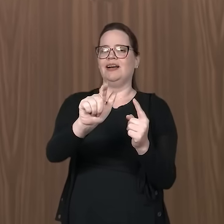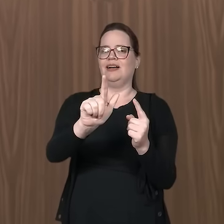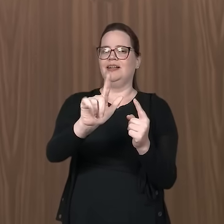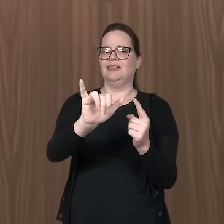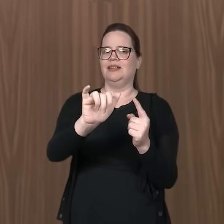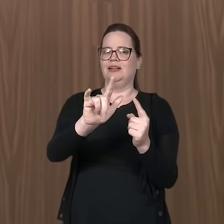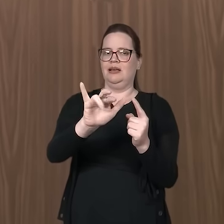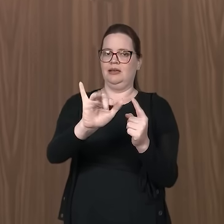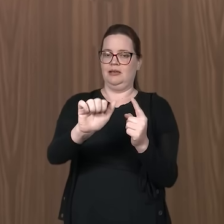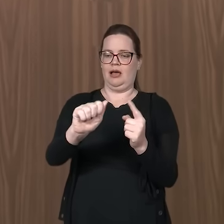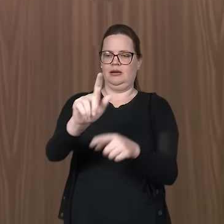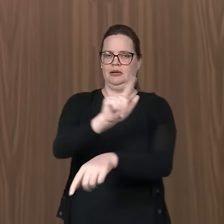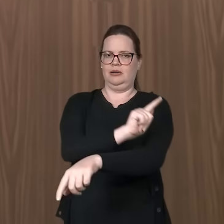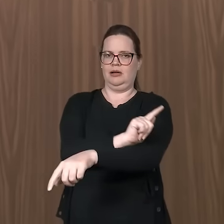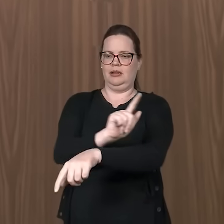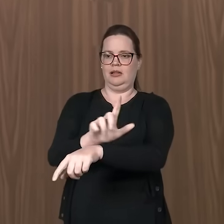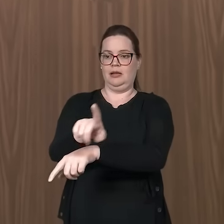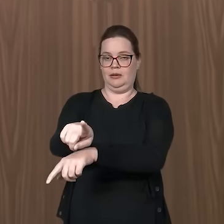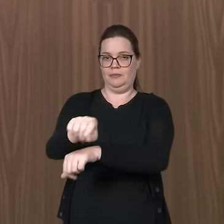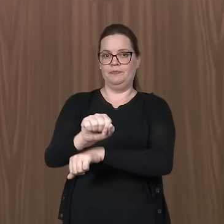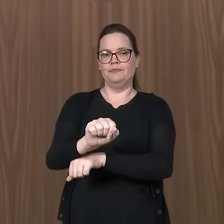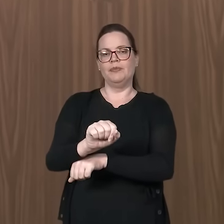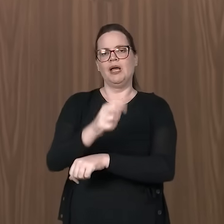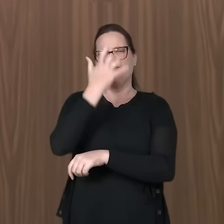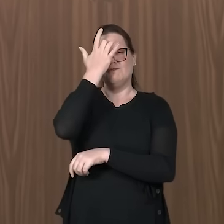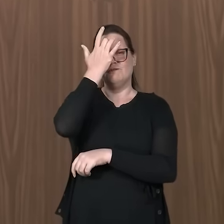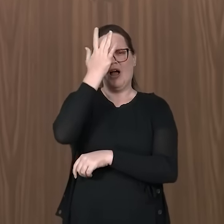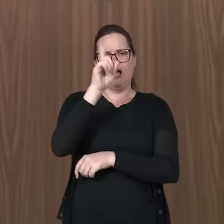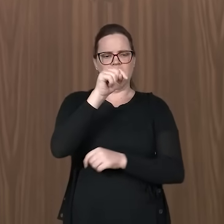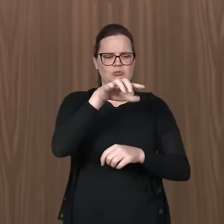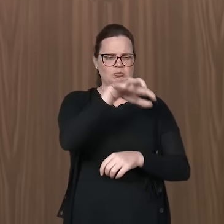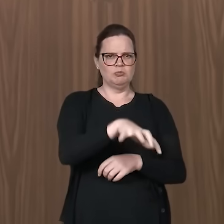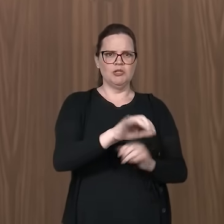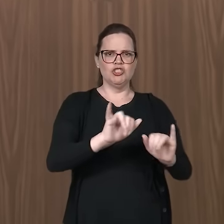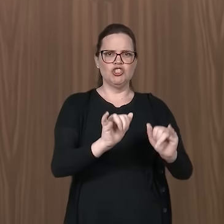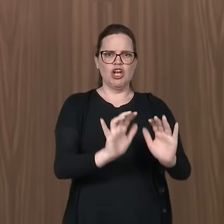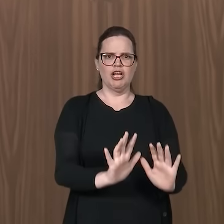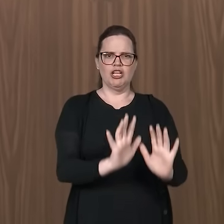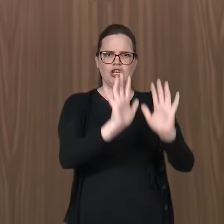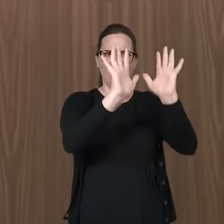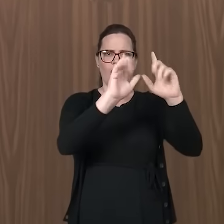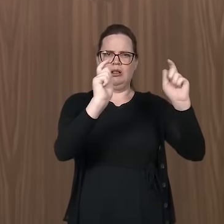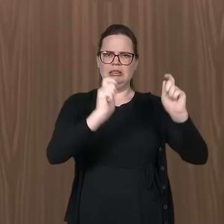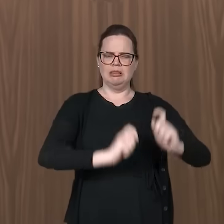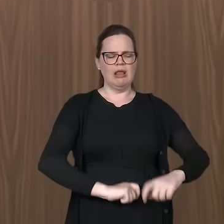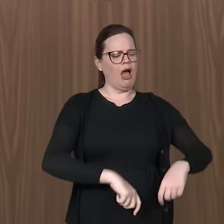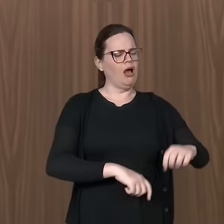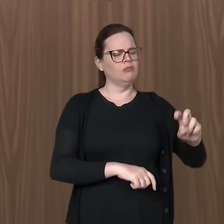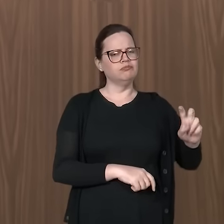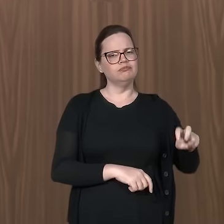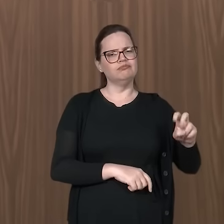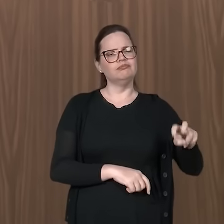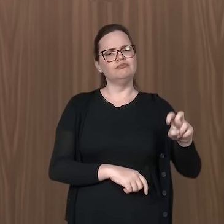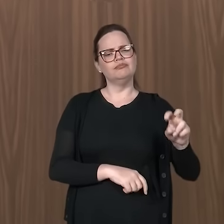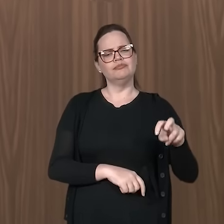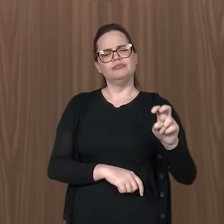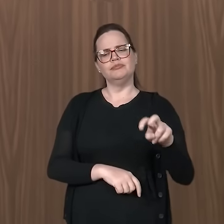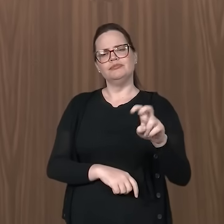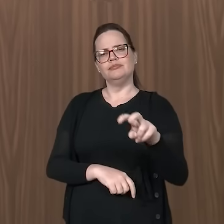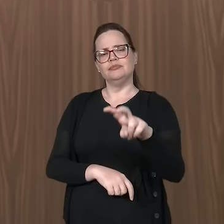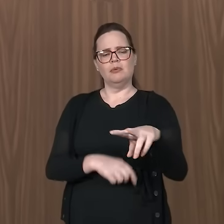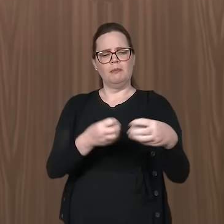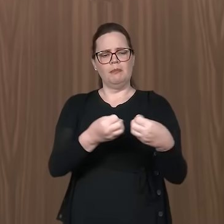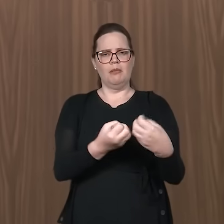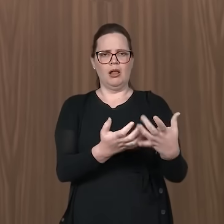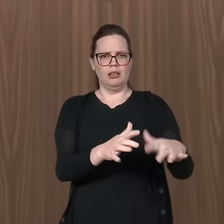mais fácil seria ele descer em direção a Jericó e tomar a estrada real, que era uma estrada que ia em direção ao norte